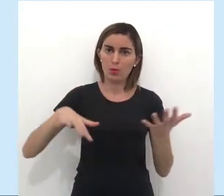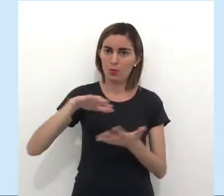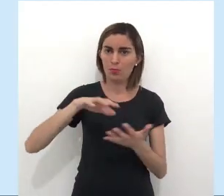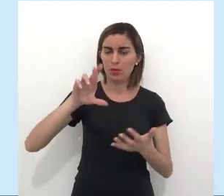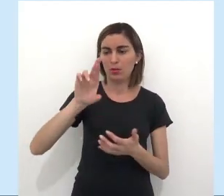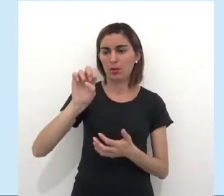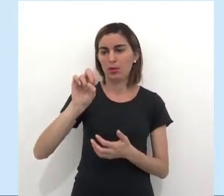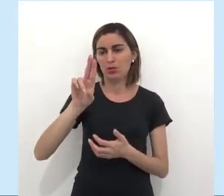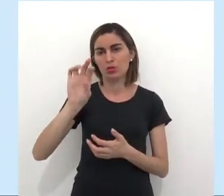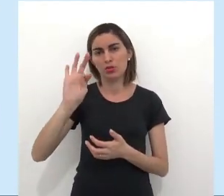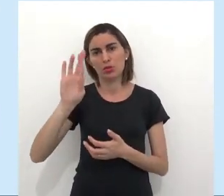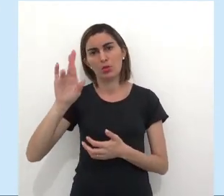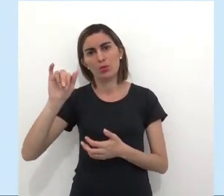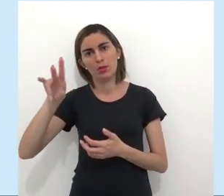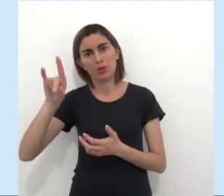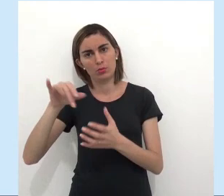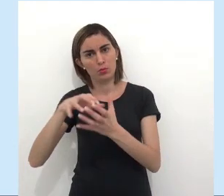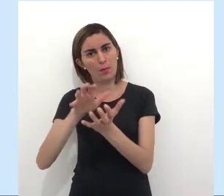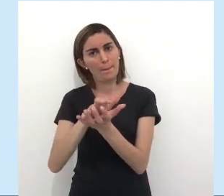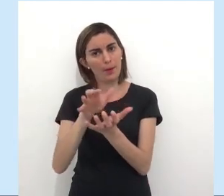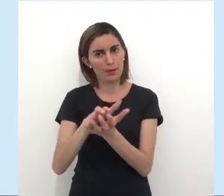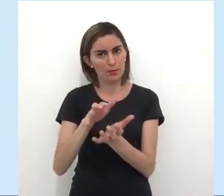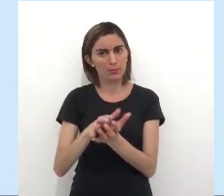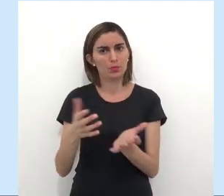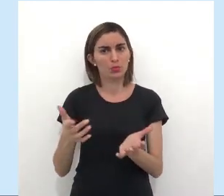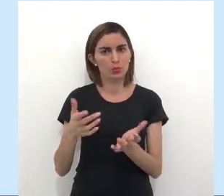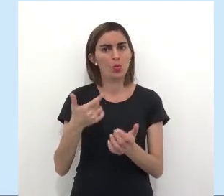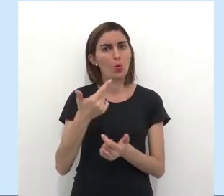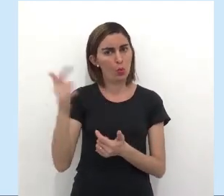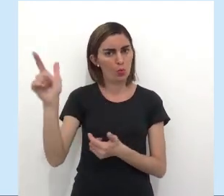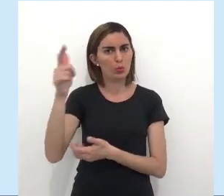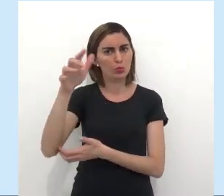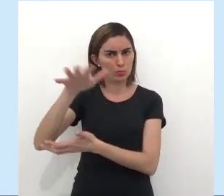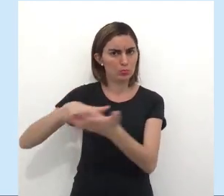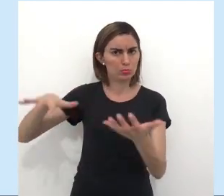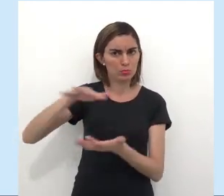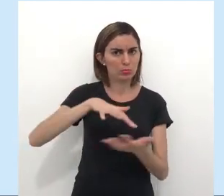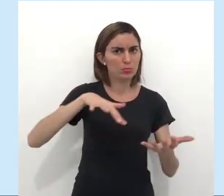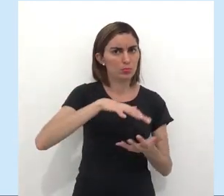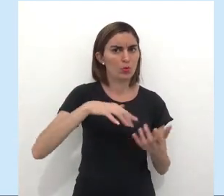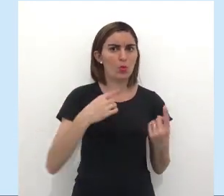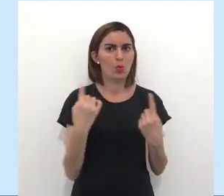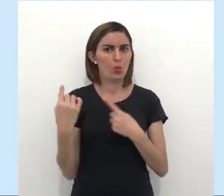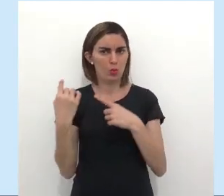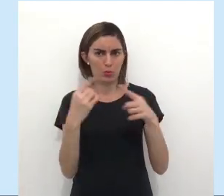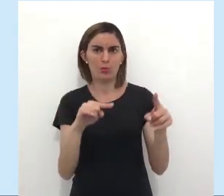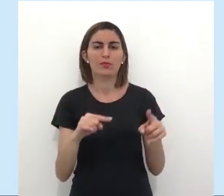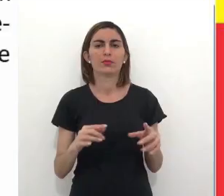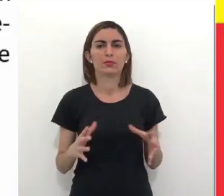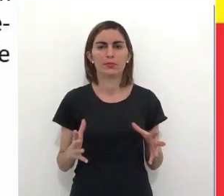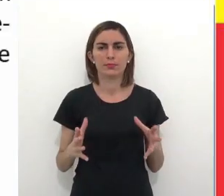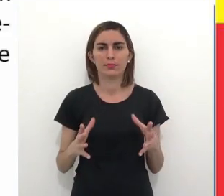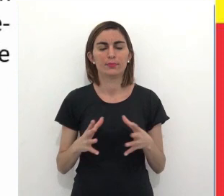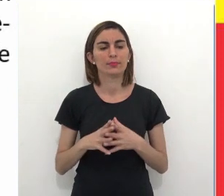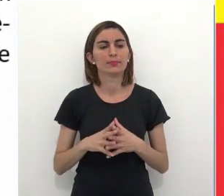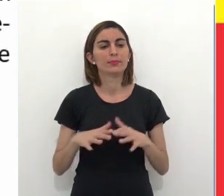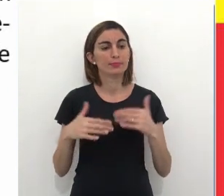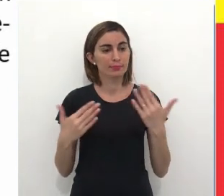movimento restaurador, onde Pernambuco, na realidade, foi palco de outros movimentos contrários a isso aí,